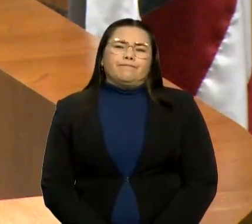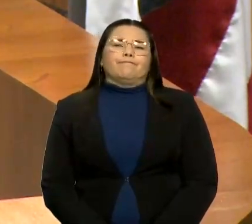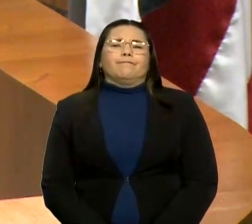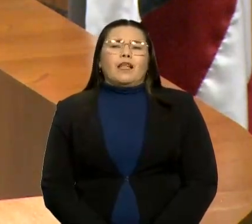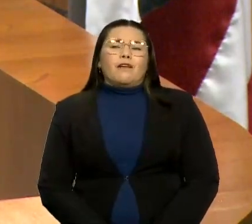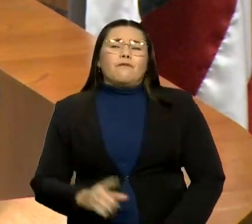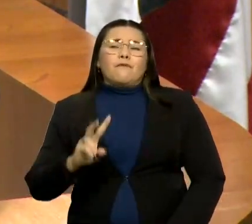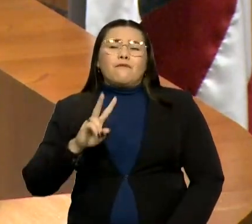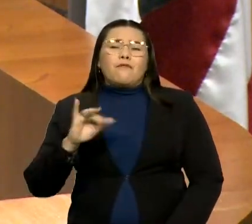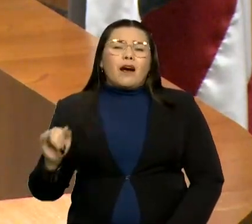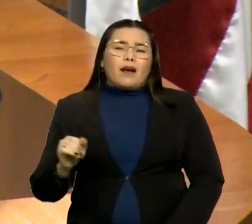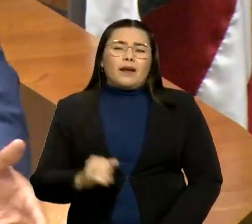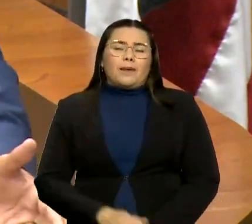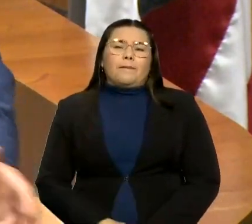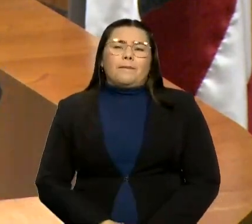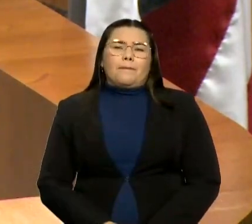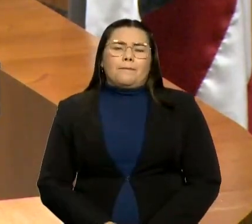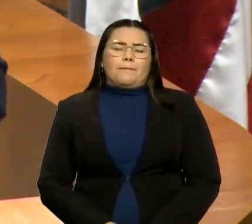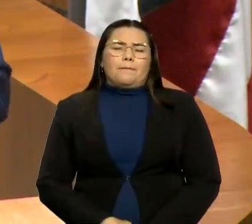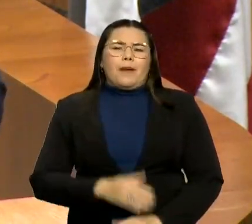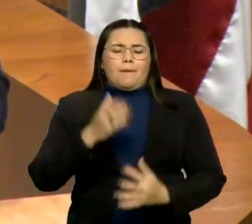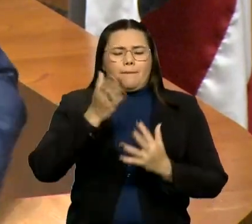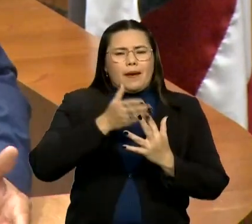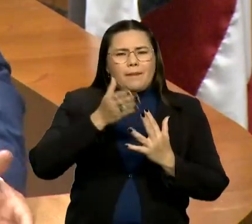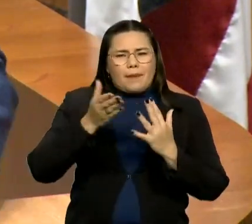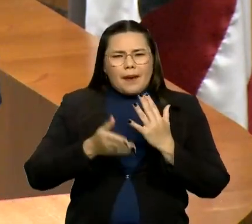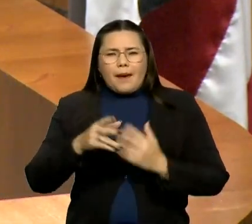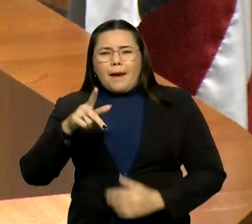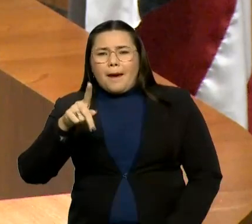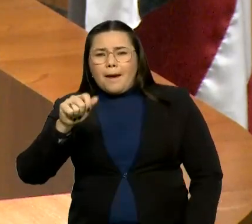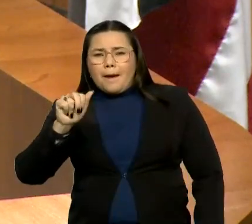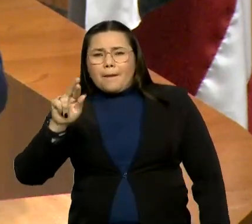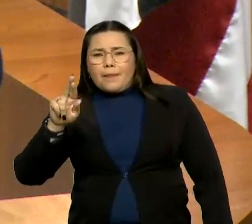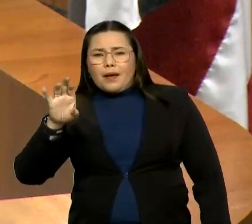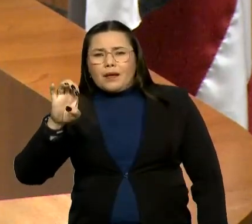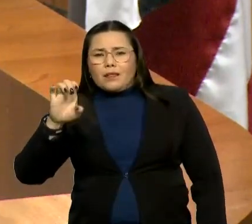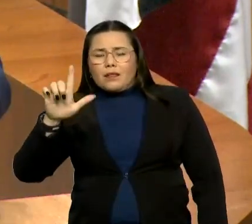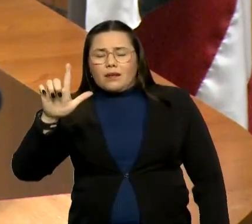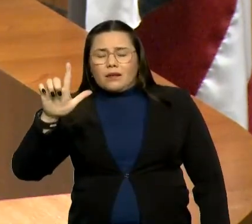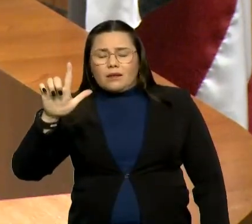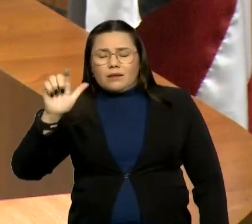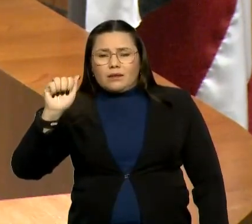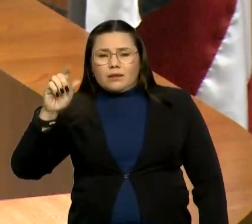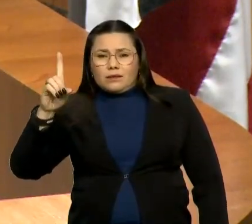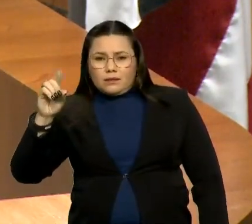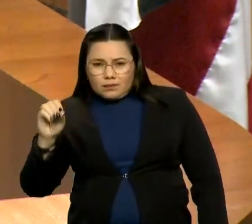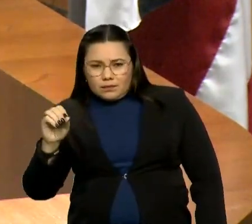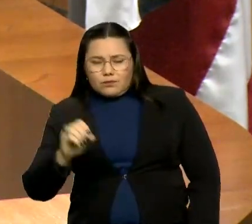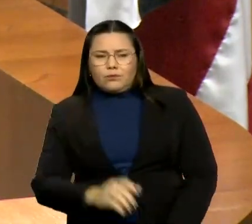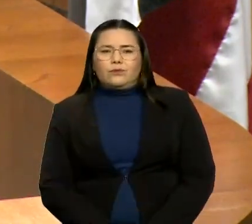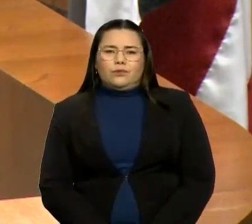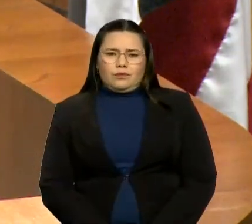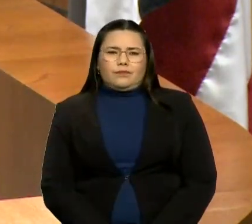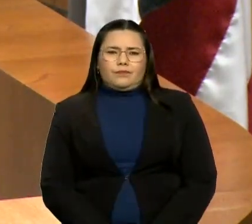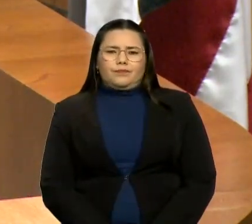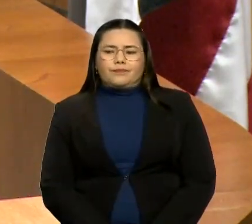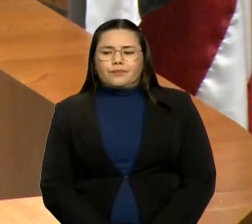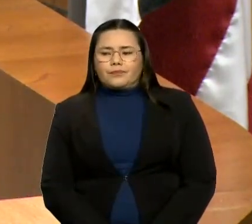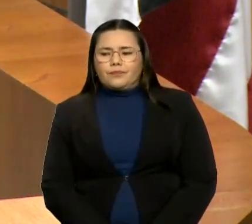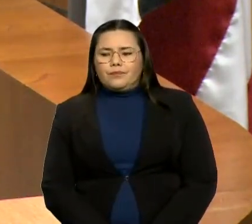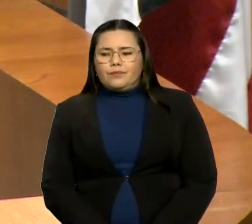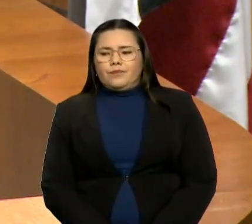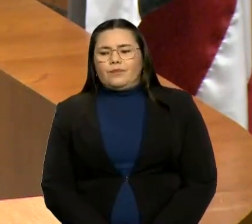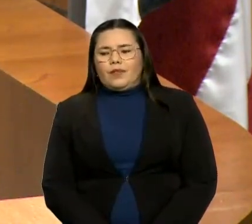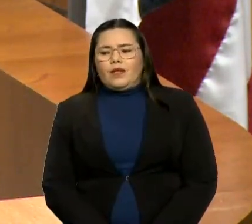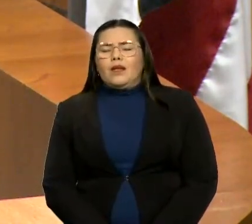reclamações no decorrer da noite de ontem, hoje também, e hoje será votado o projeto, nós estaremos apresentando